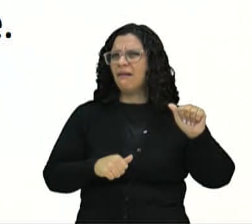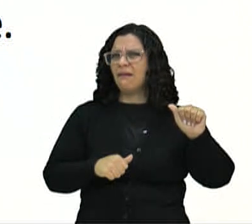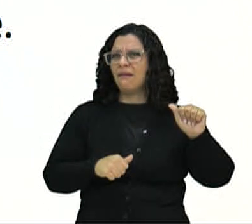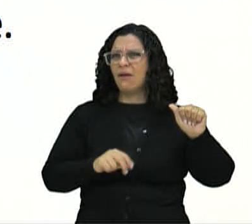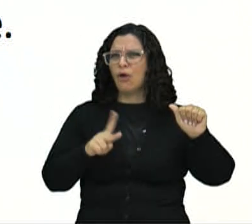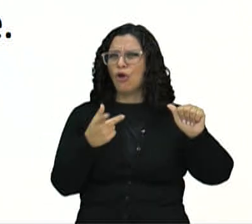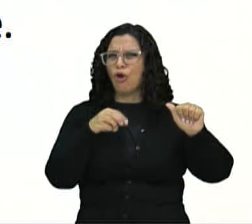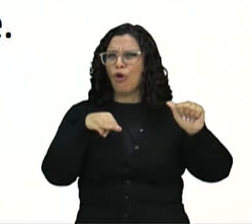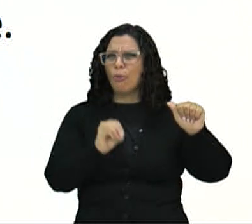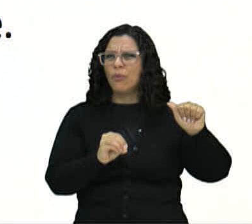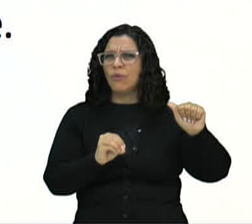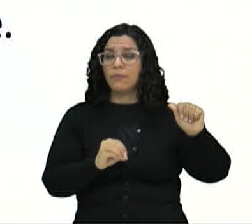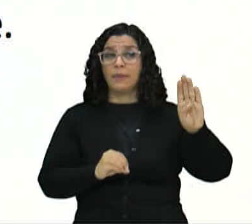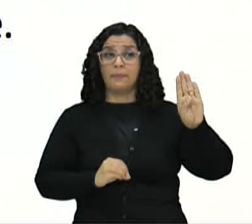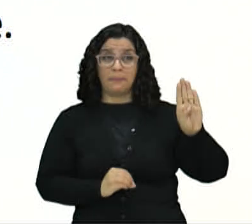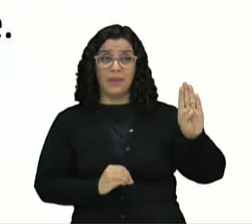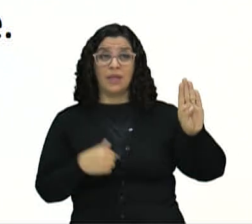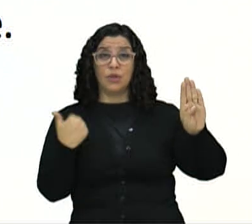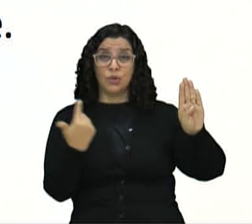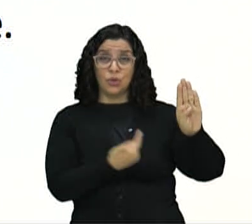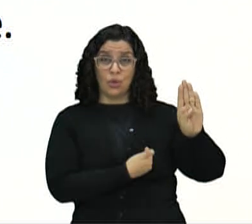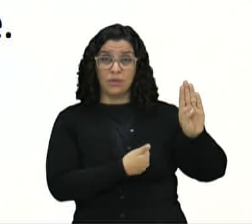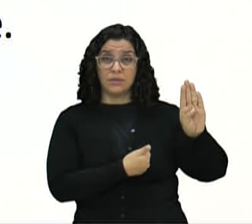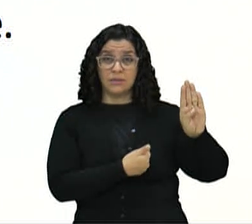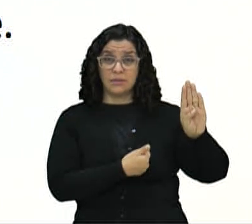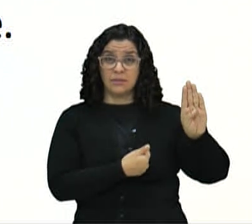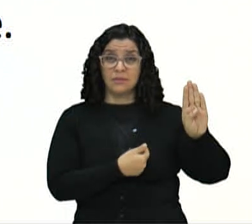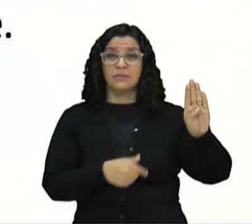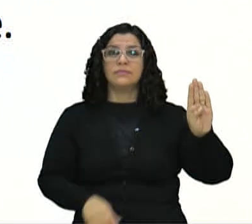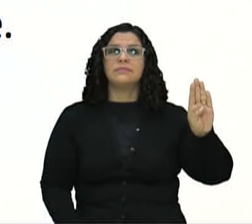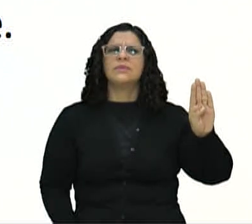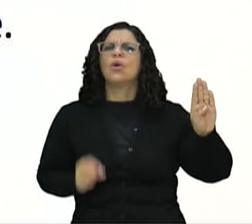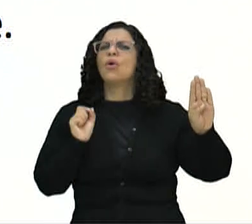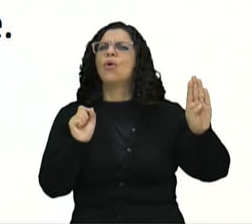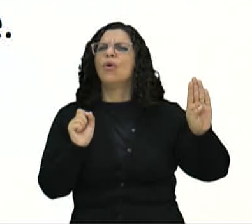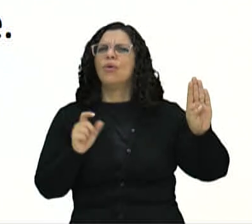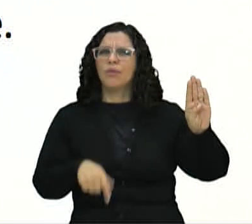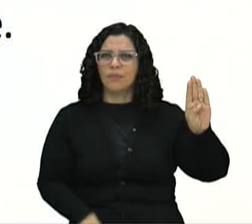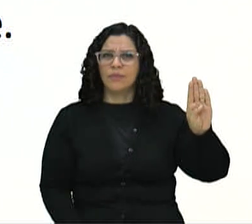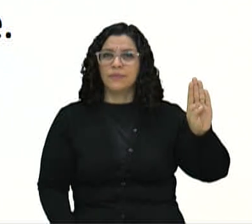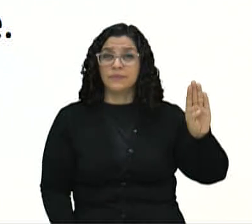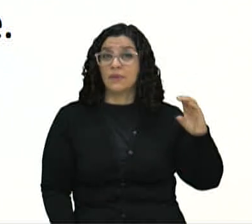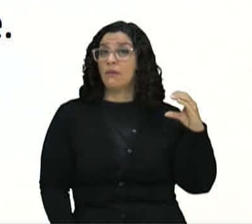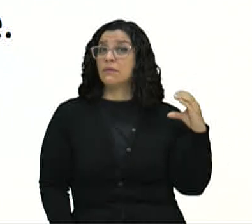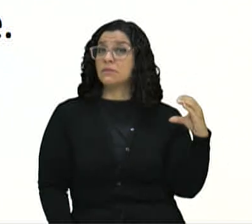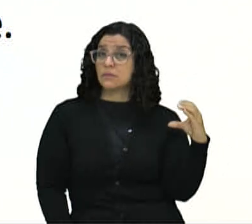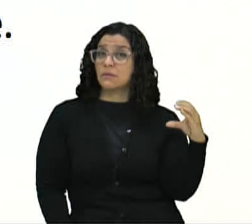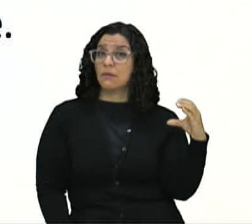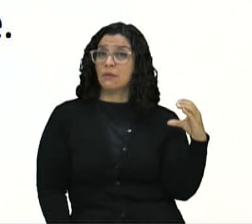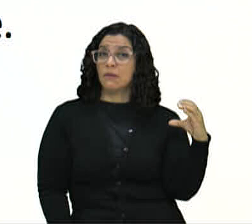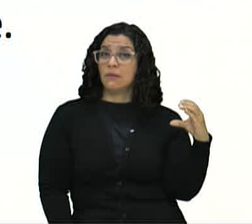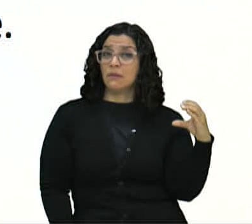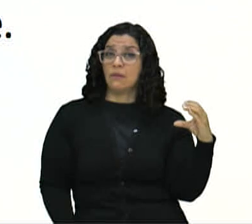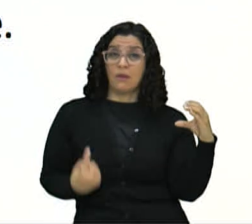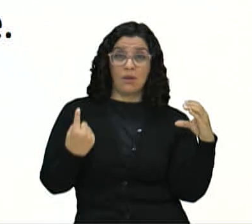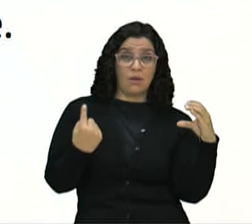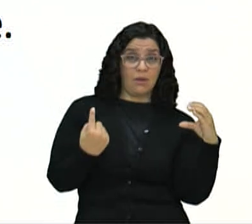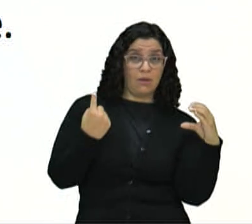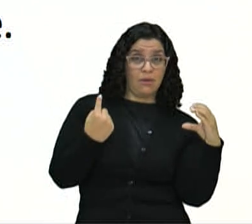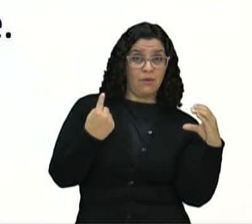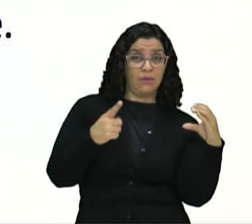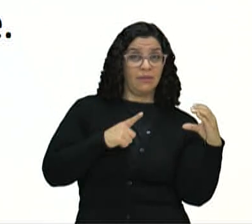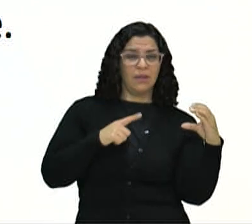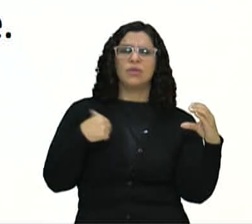Ou será que, letra B, somos do gênero Hominídea ou da ordem Homo? Ou letra C, somos da